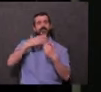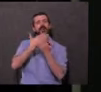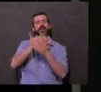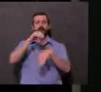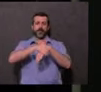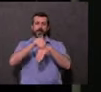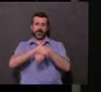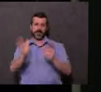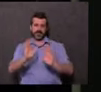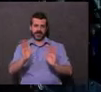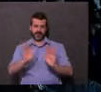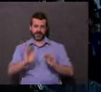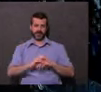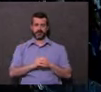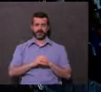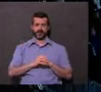darkness.